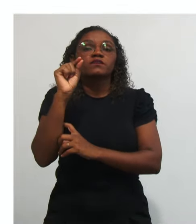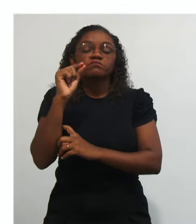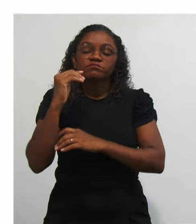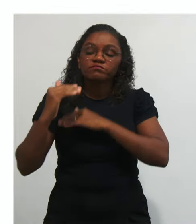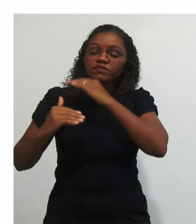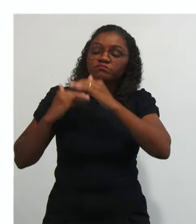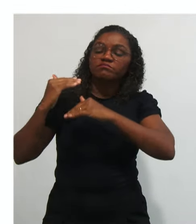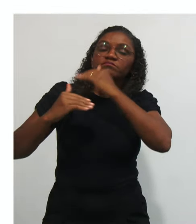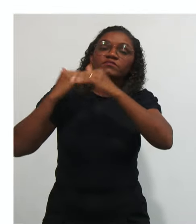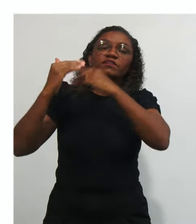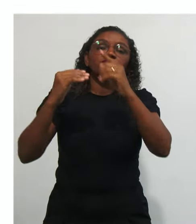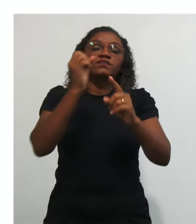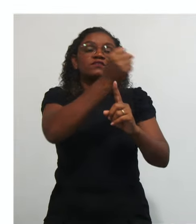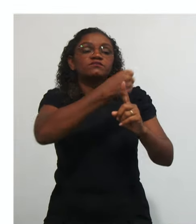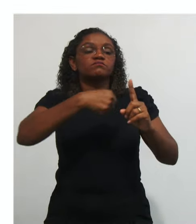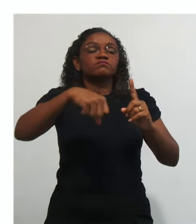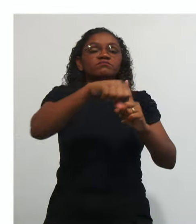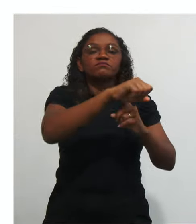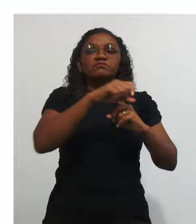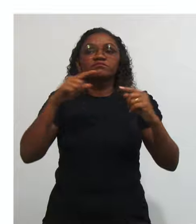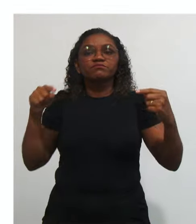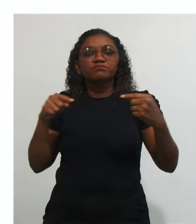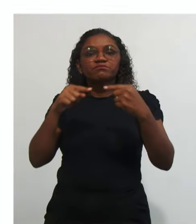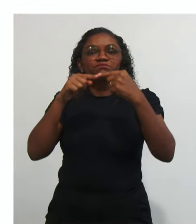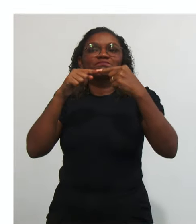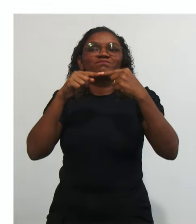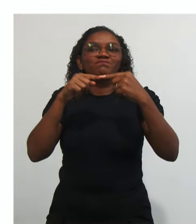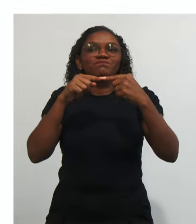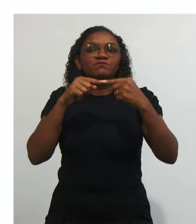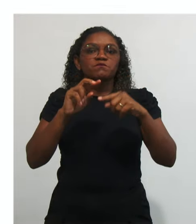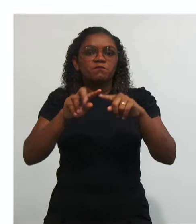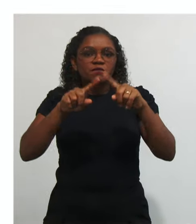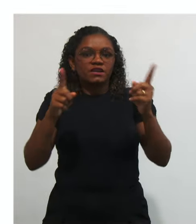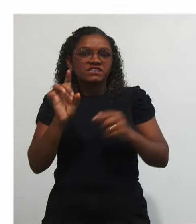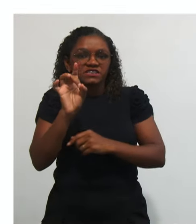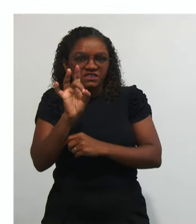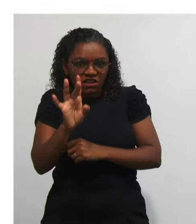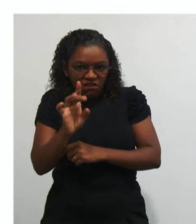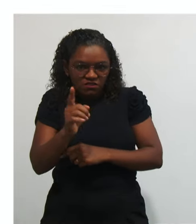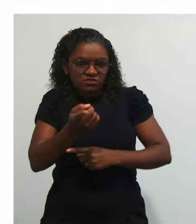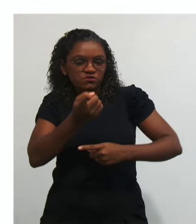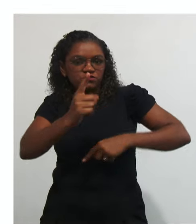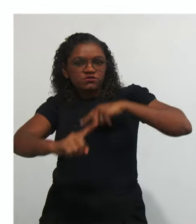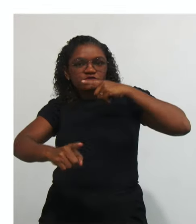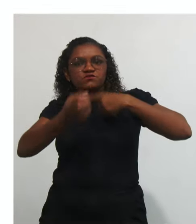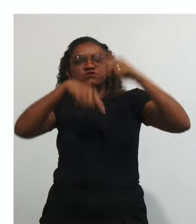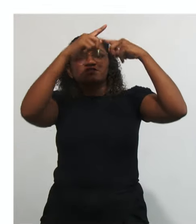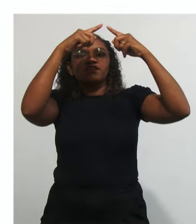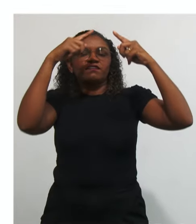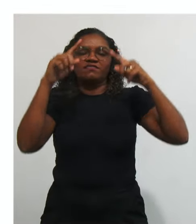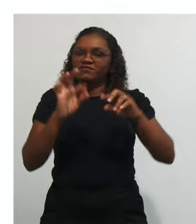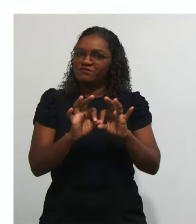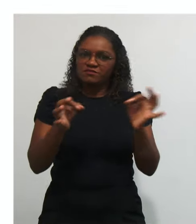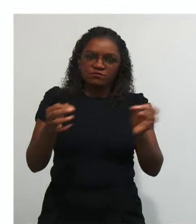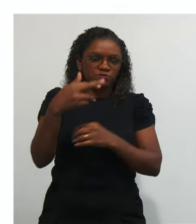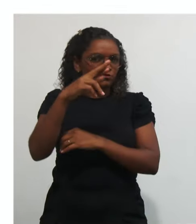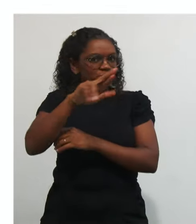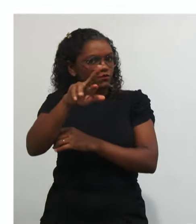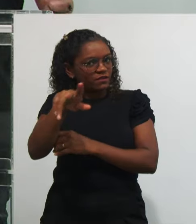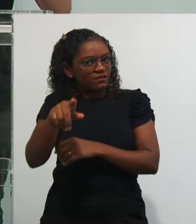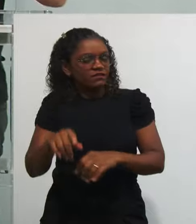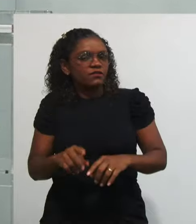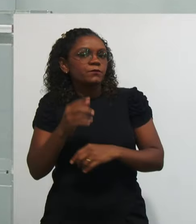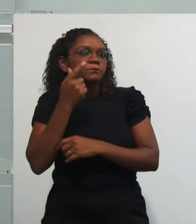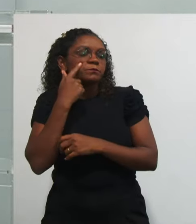avanço da sociedade e não apenas para o sucesso de um negócio né quando nós falamos aí de